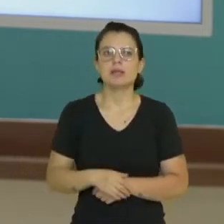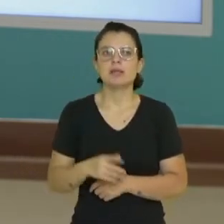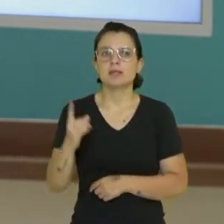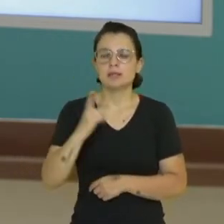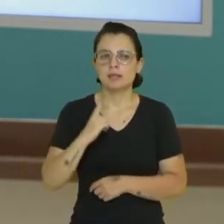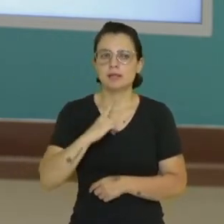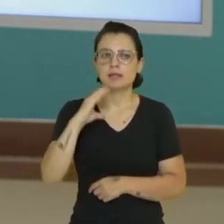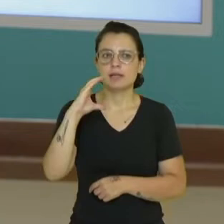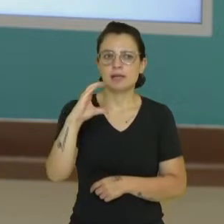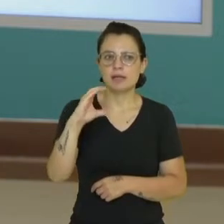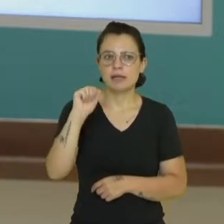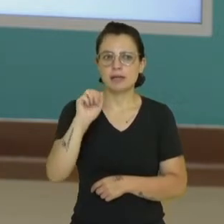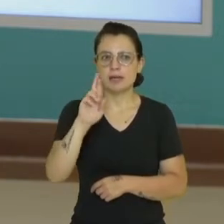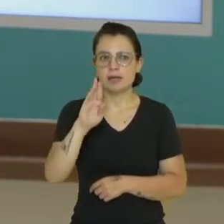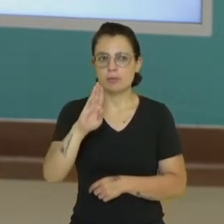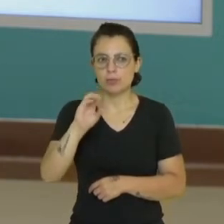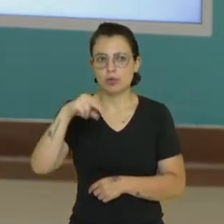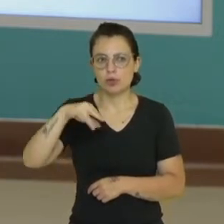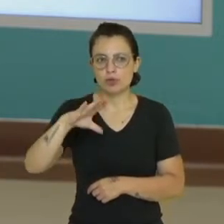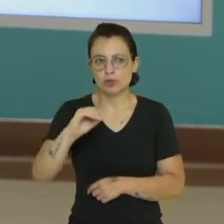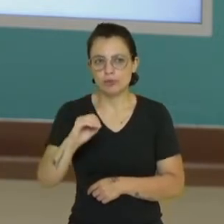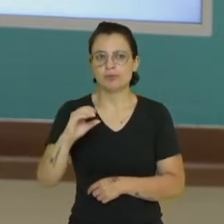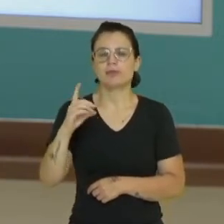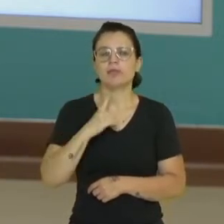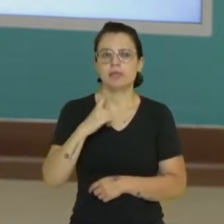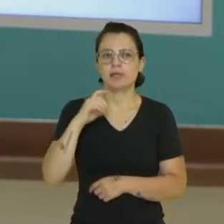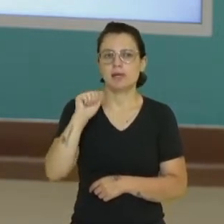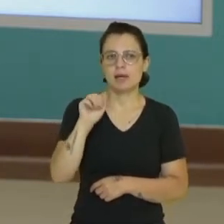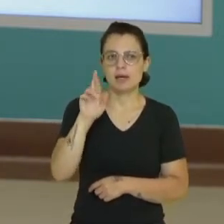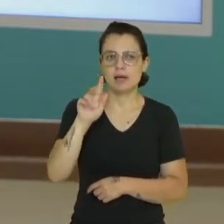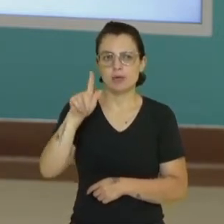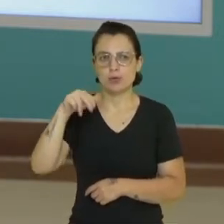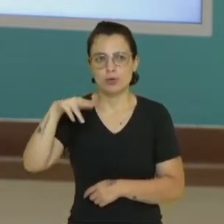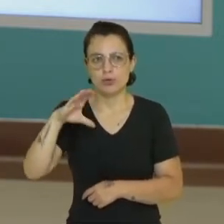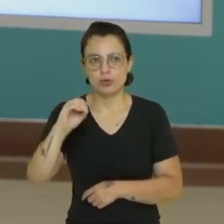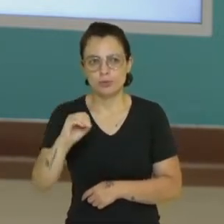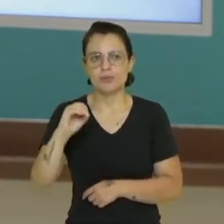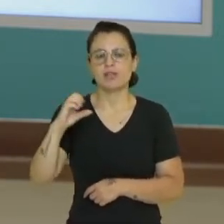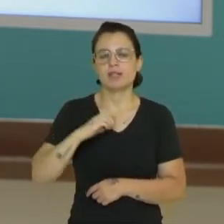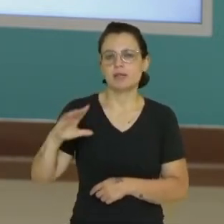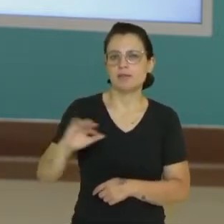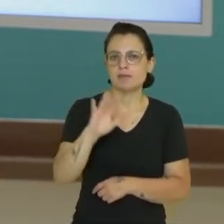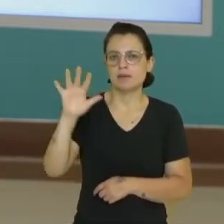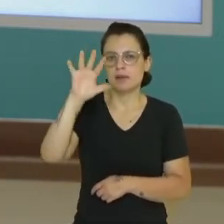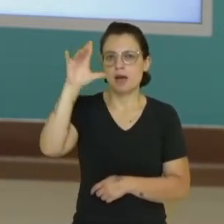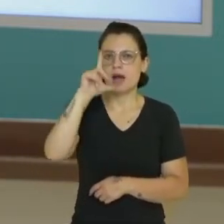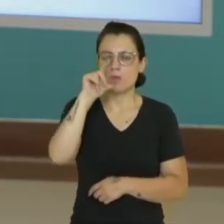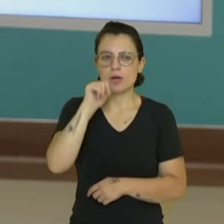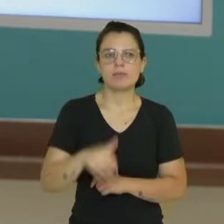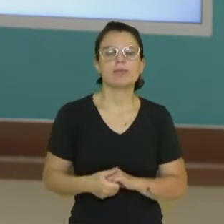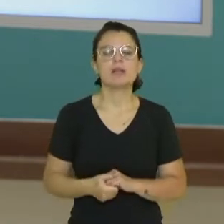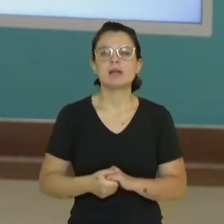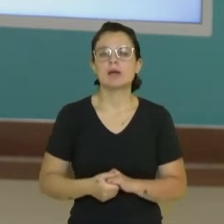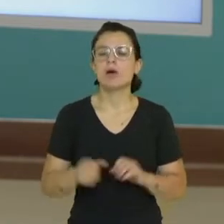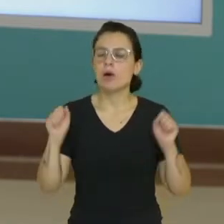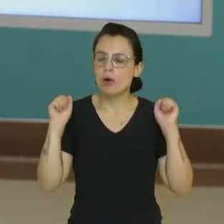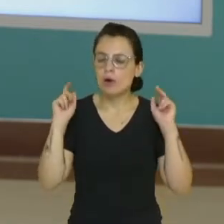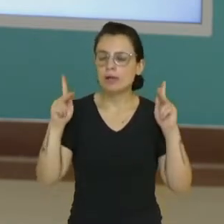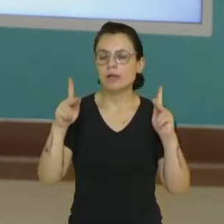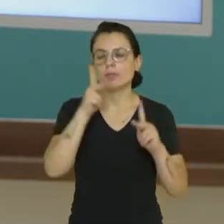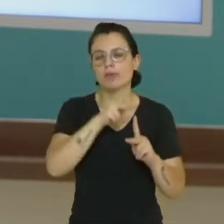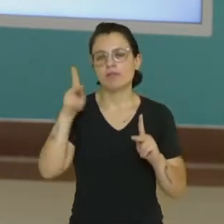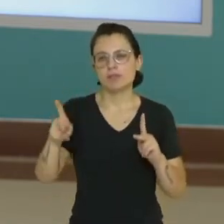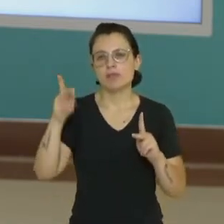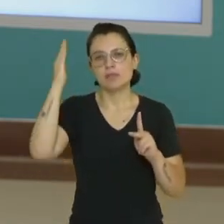um outro gás chamado carbônico, o argônio e o vapor de água. Ok, Fabiano, eu